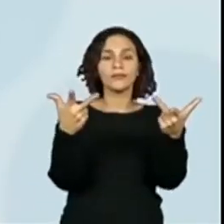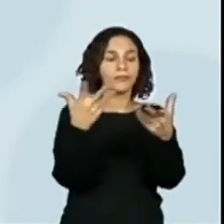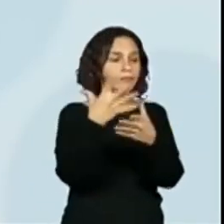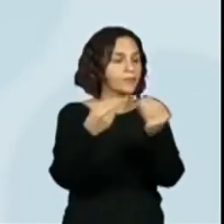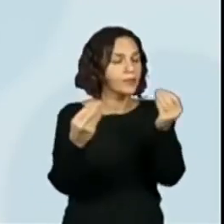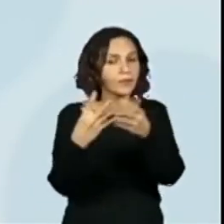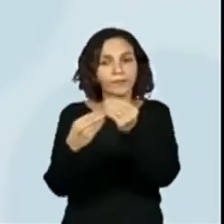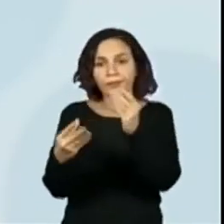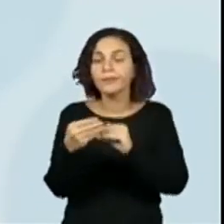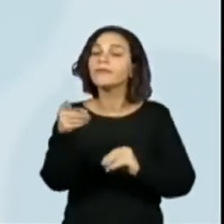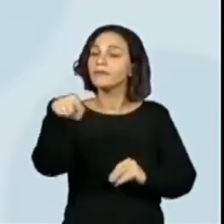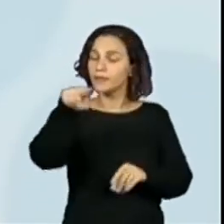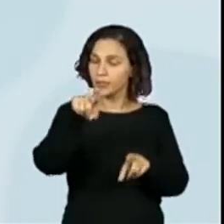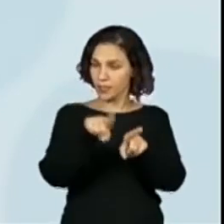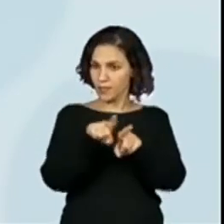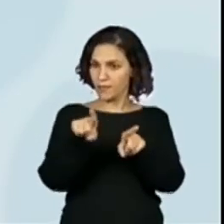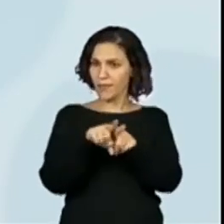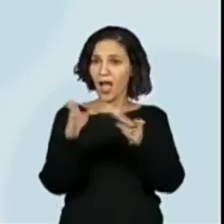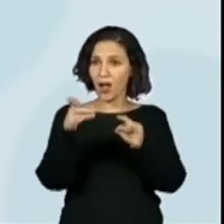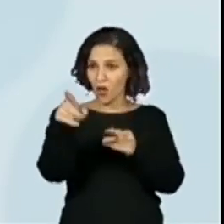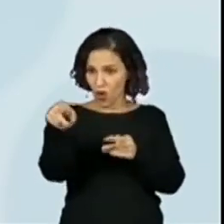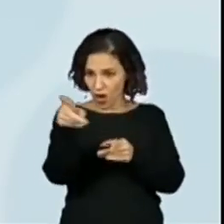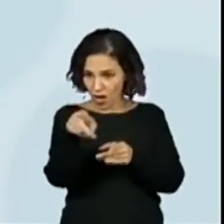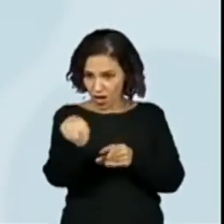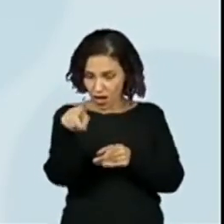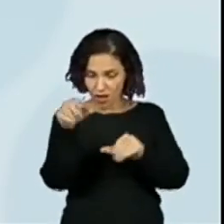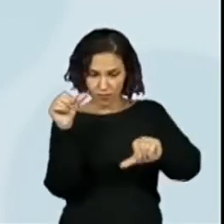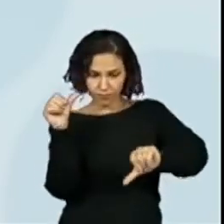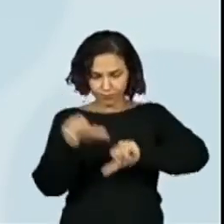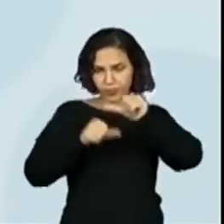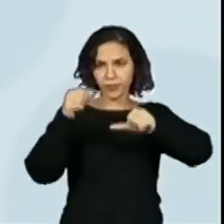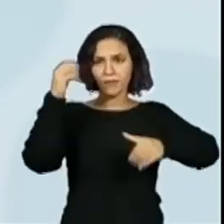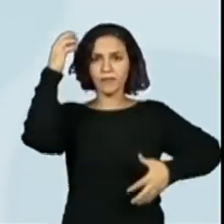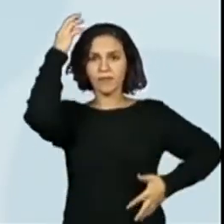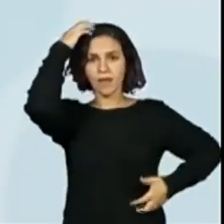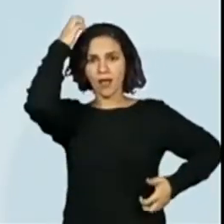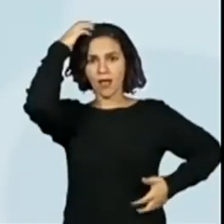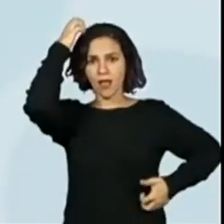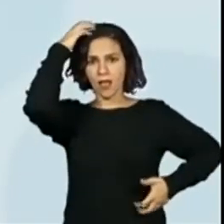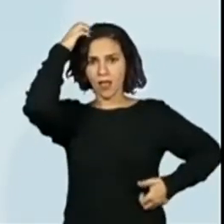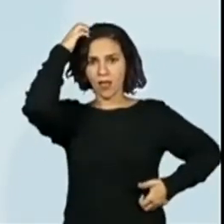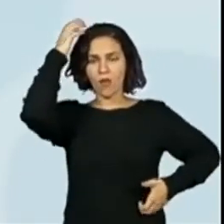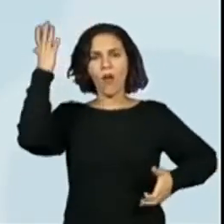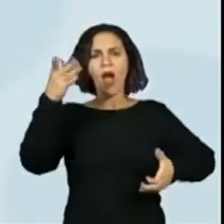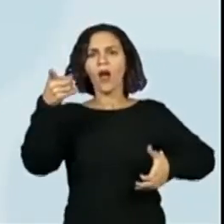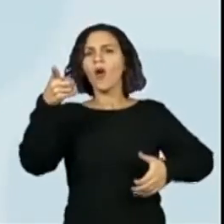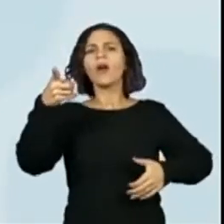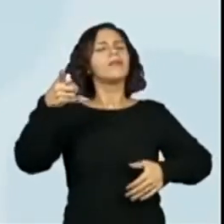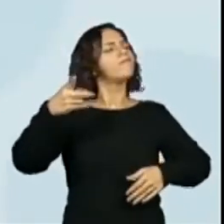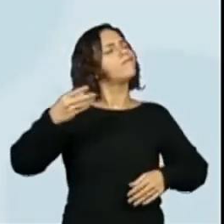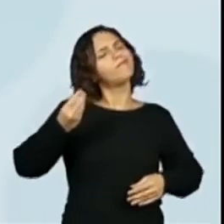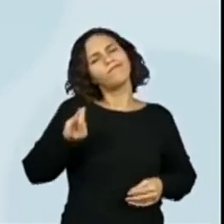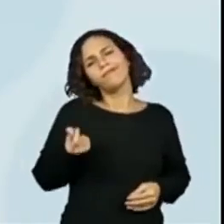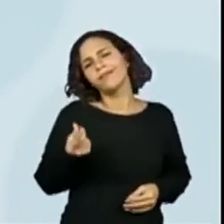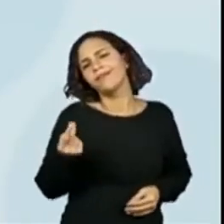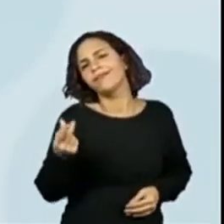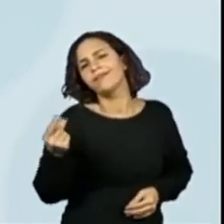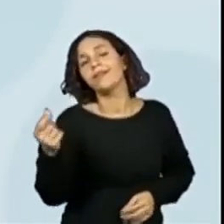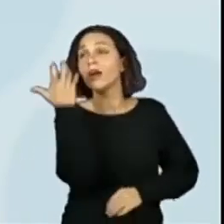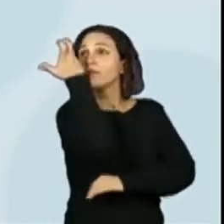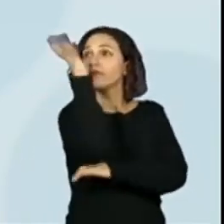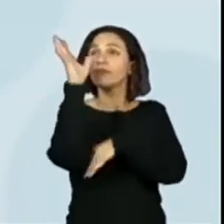também, que vos metamorfoseastes em macacos, andareis para todos sempre pelos galhos de